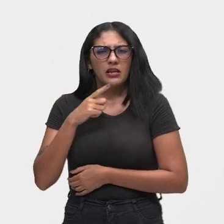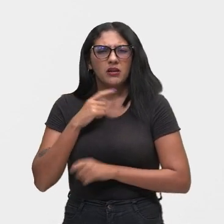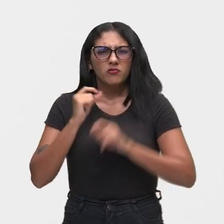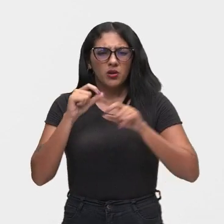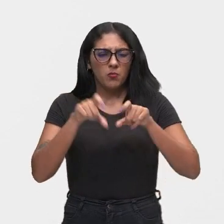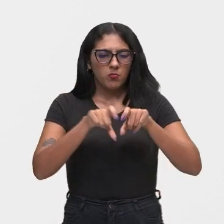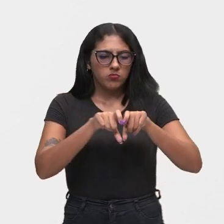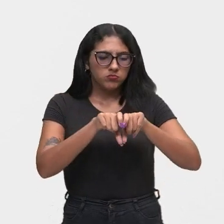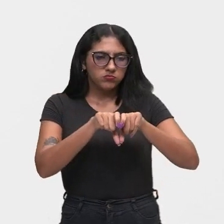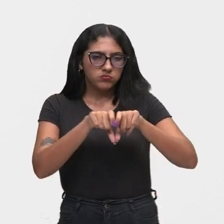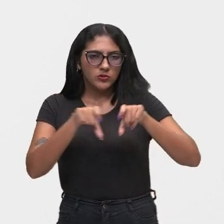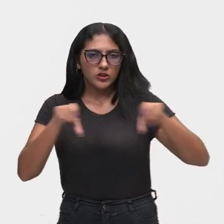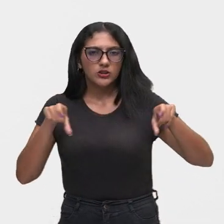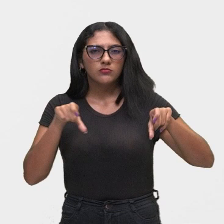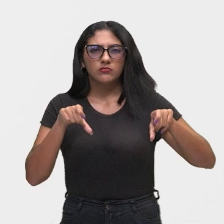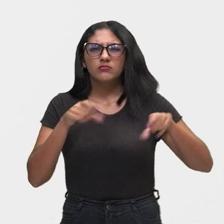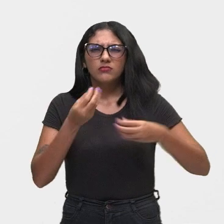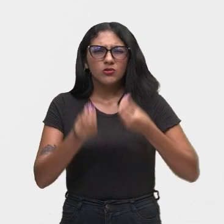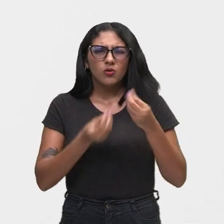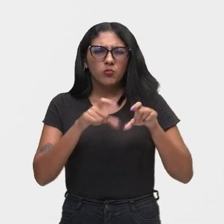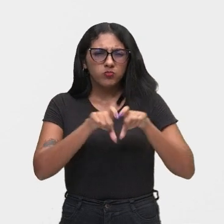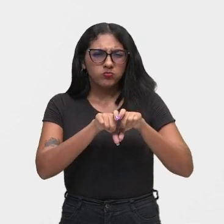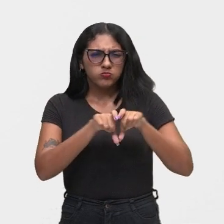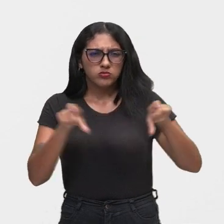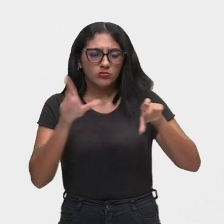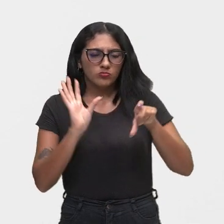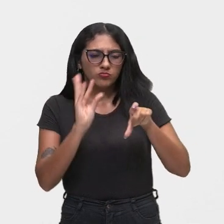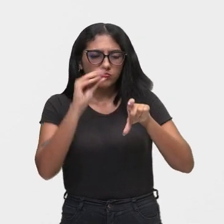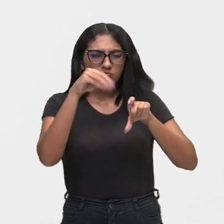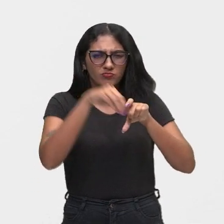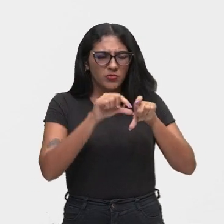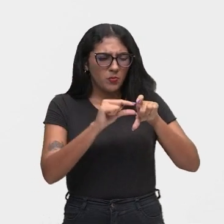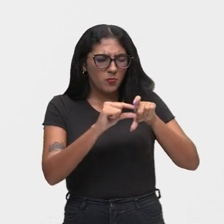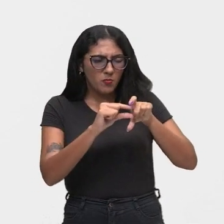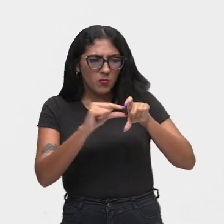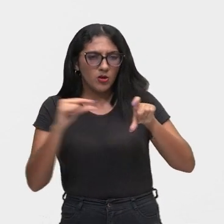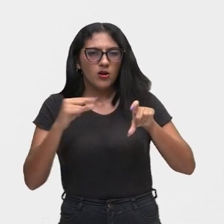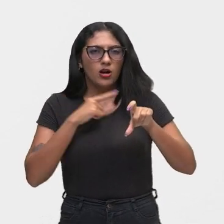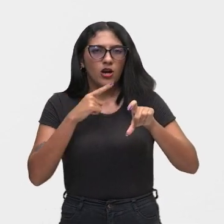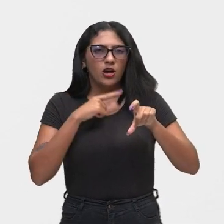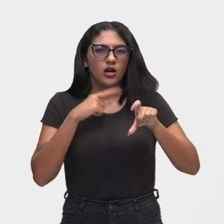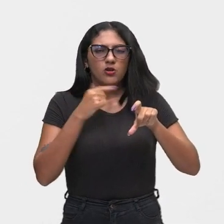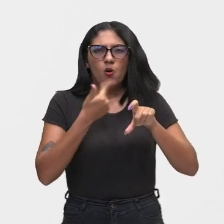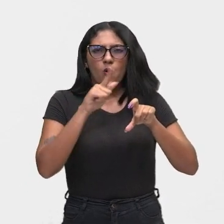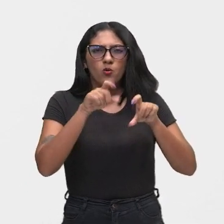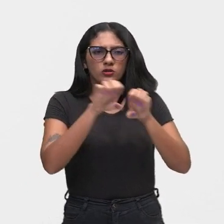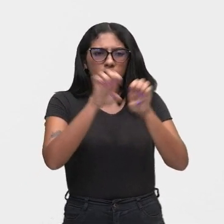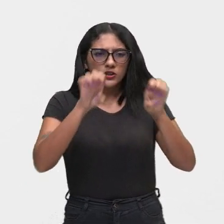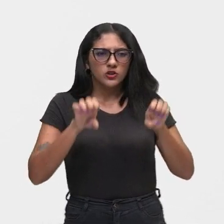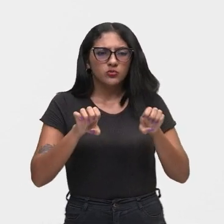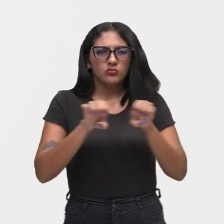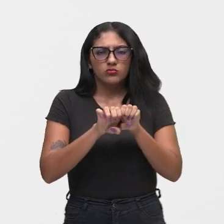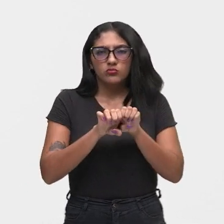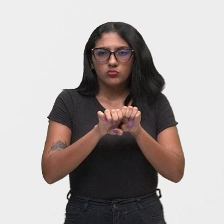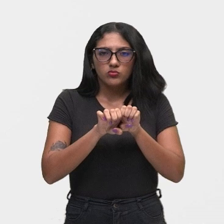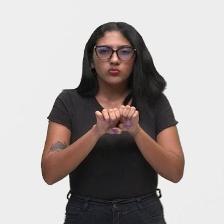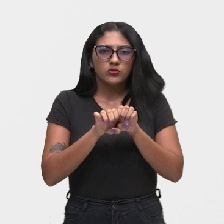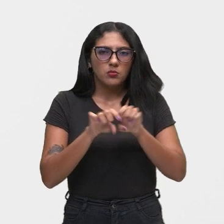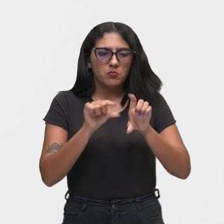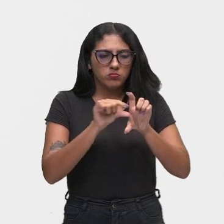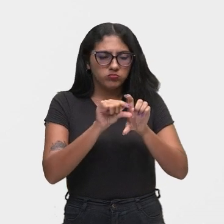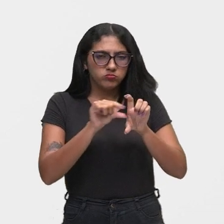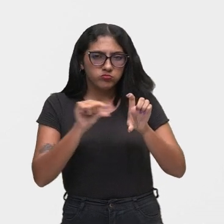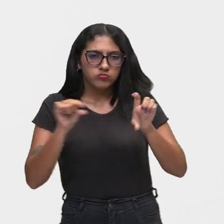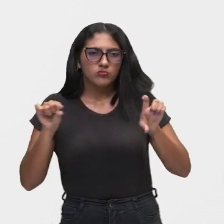para que dentro um pistão pudesse ir e voltar, né,